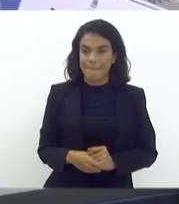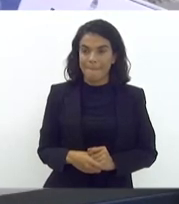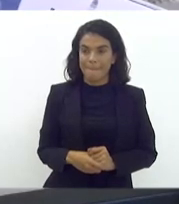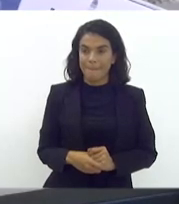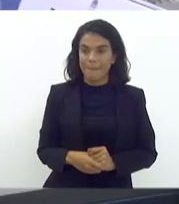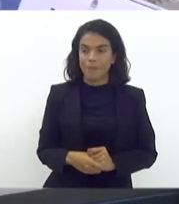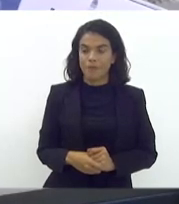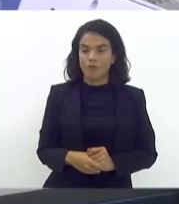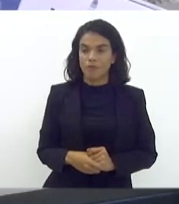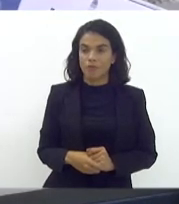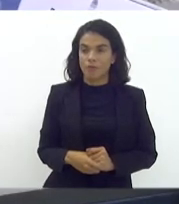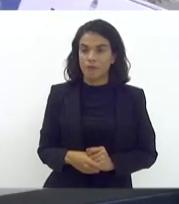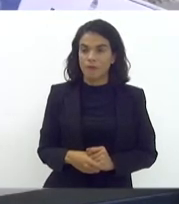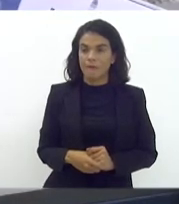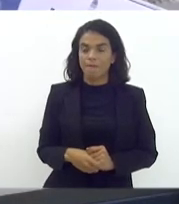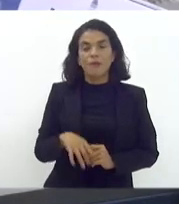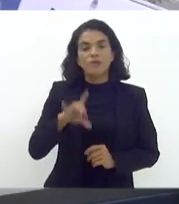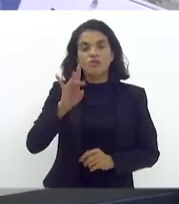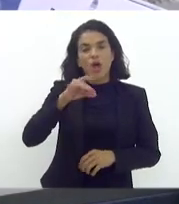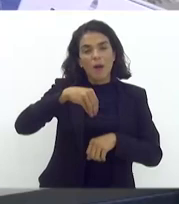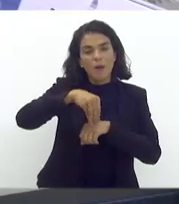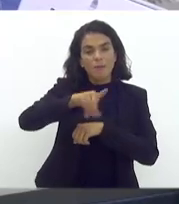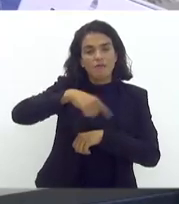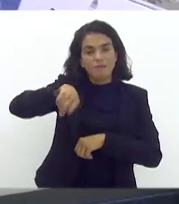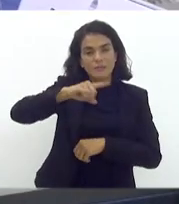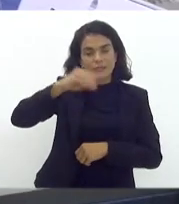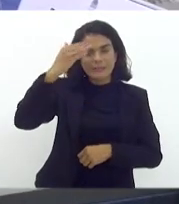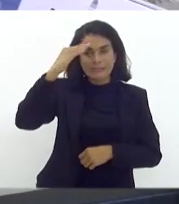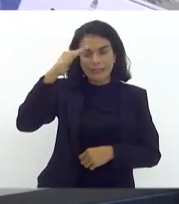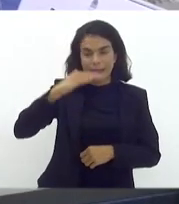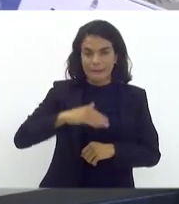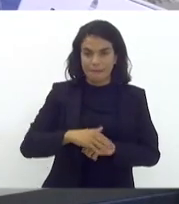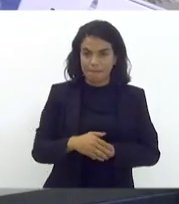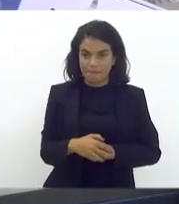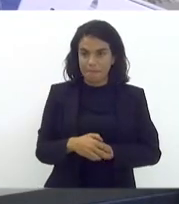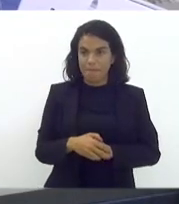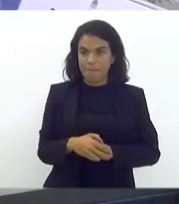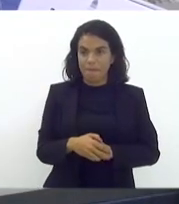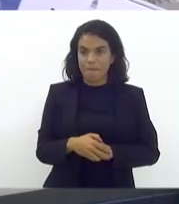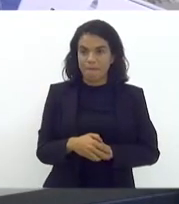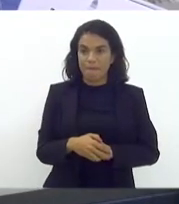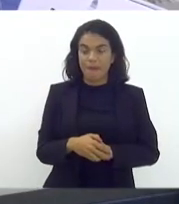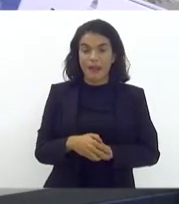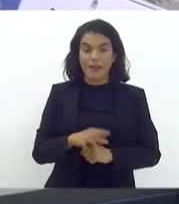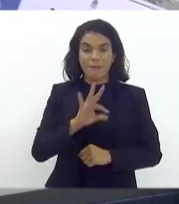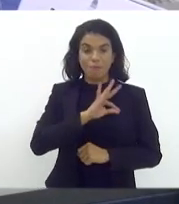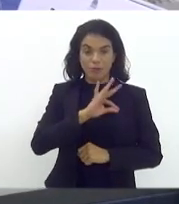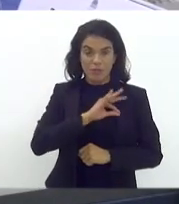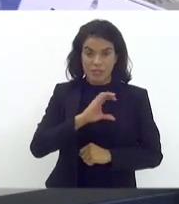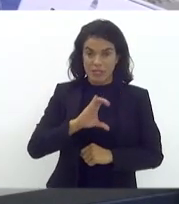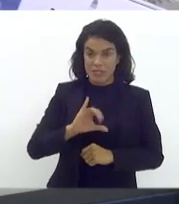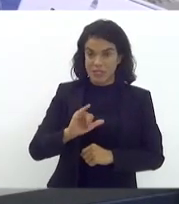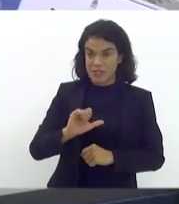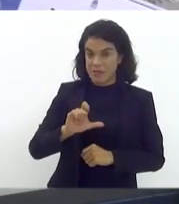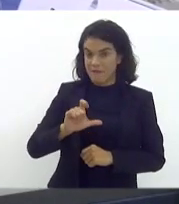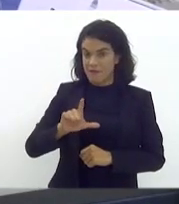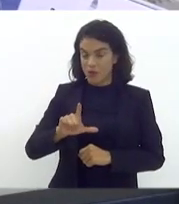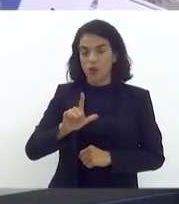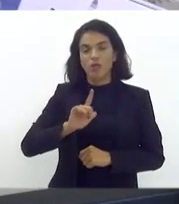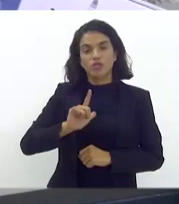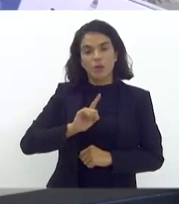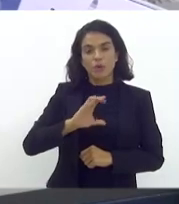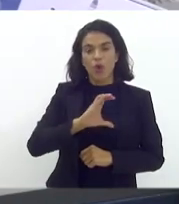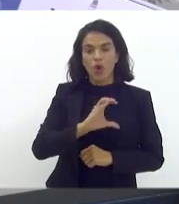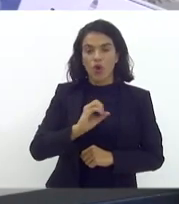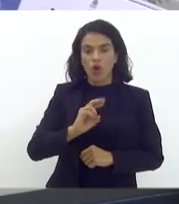O que que a gente para vocês entenderem por exemplo nós temos na Polícia Civil nós temos a core né que a